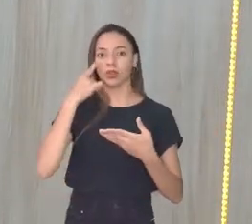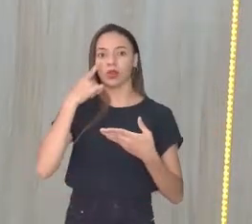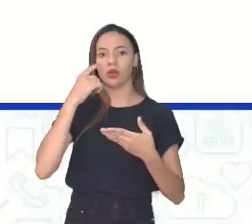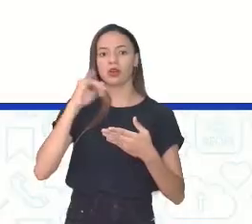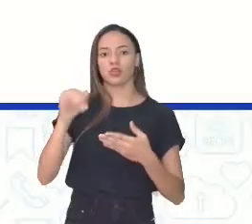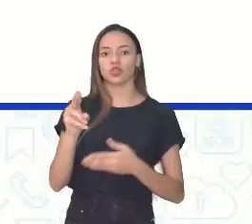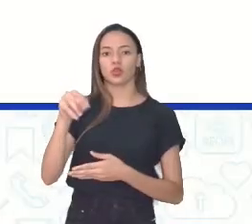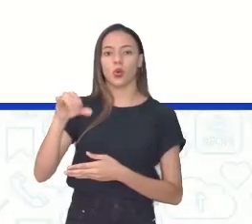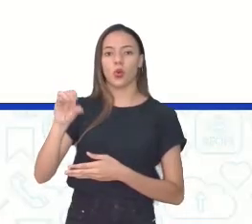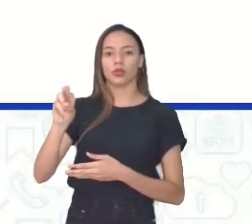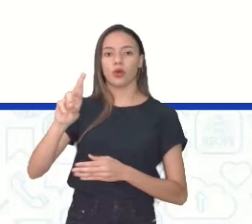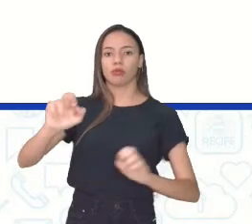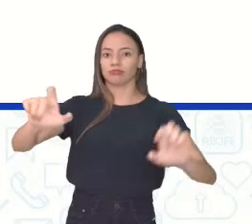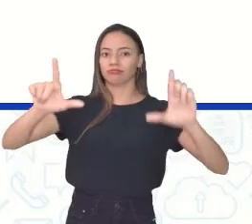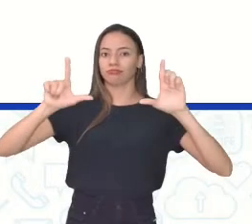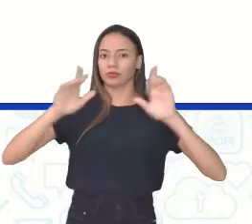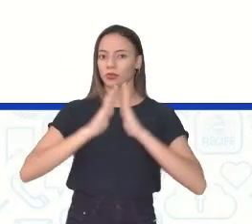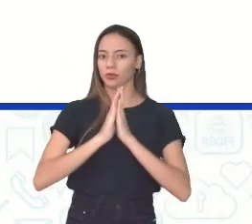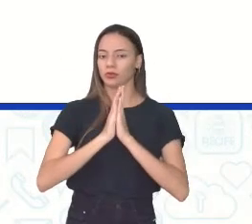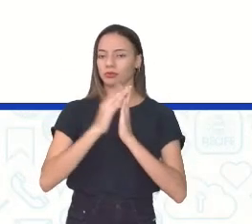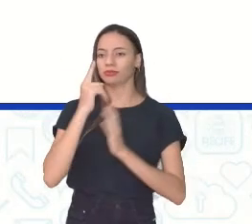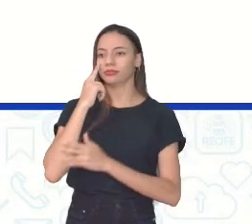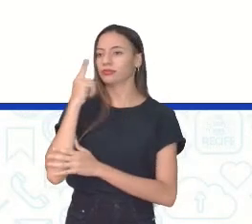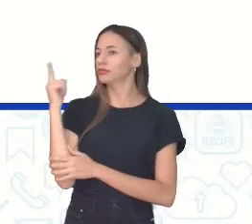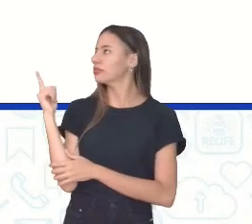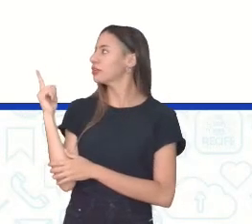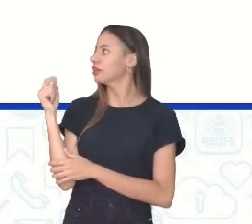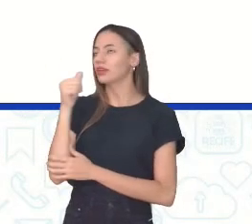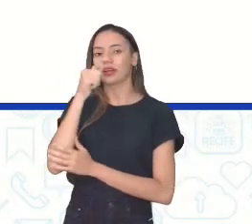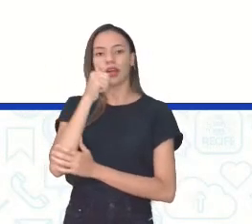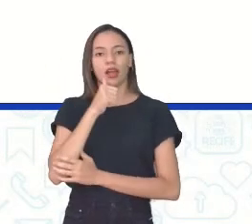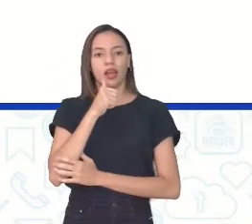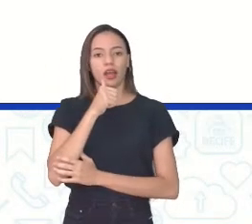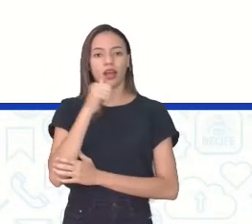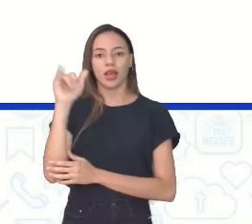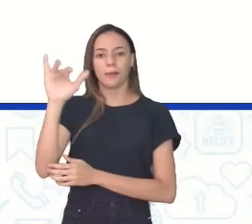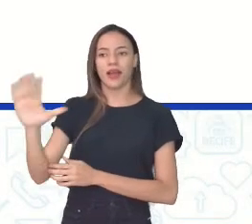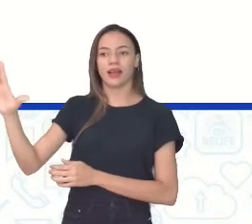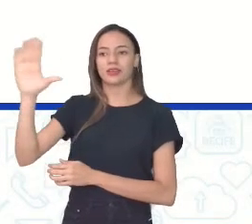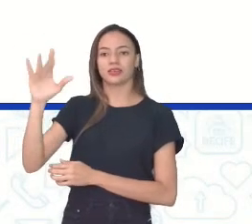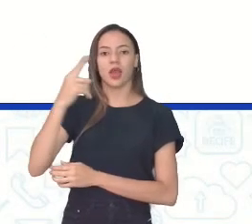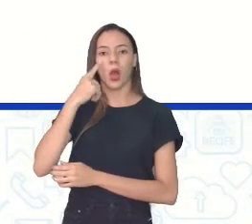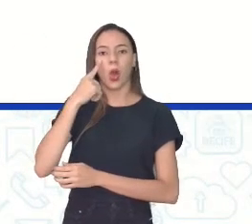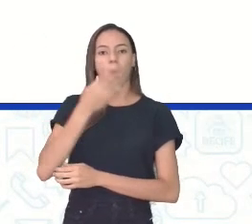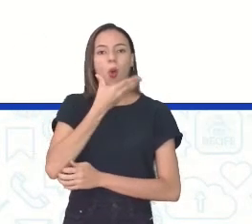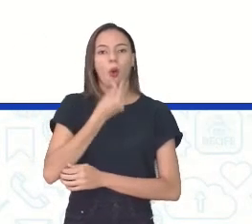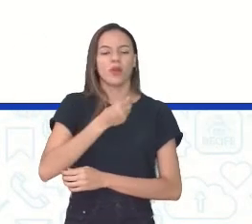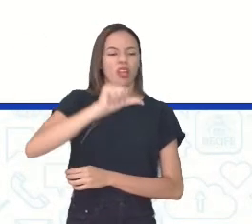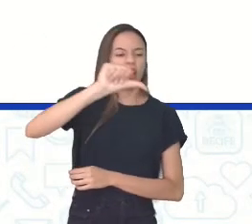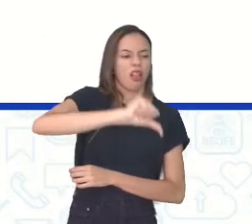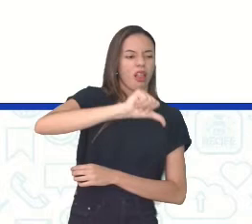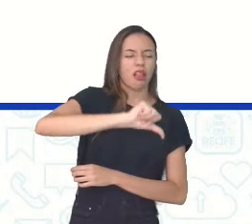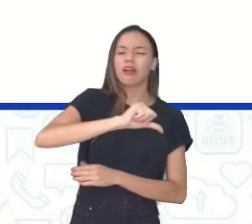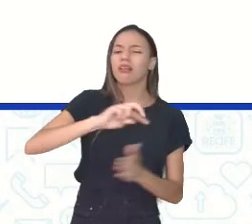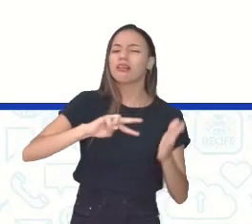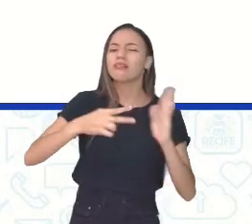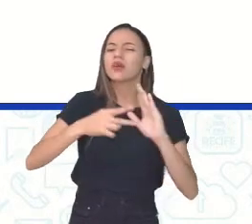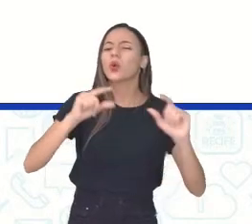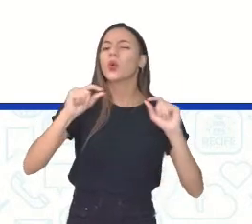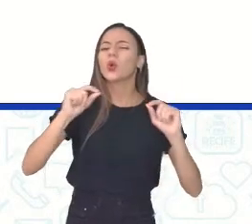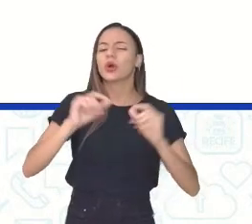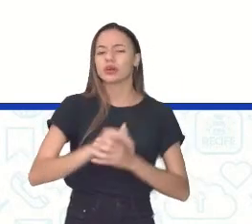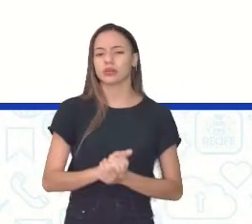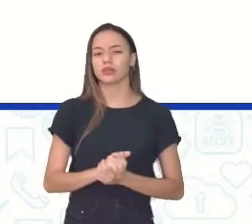Geninho Play. Ó, as boizinhas ali, ó, e o boizinho aqui embaixo dando um negativo. Né? O que quer dizer isso? Ó,